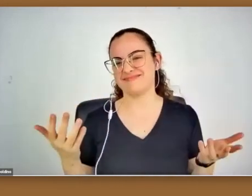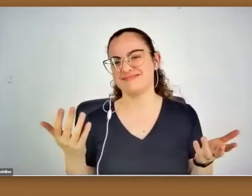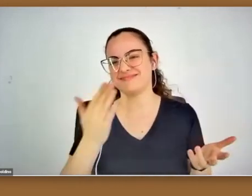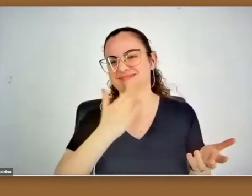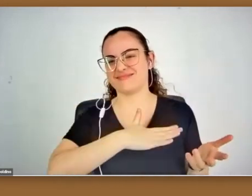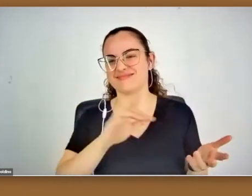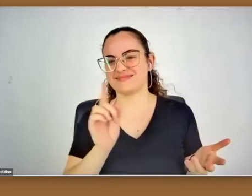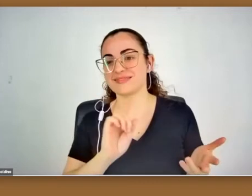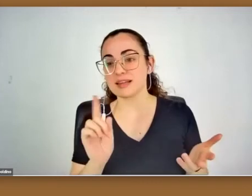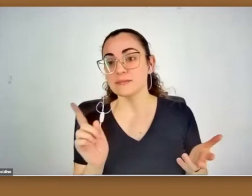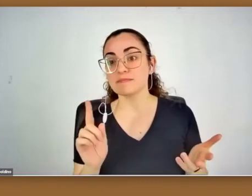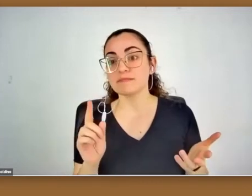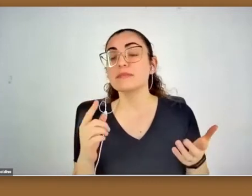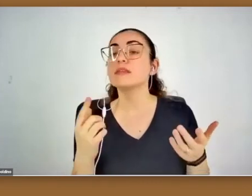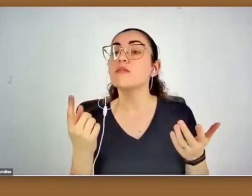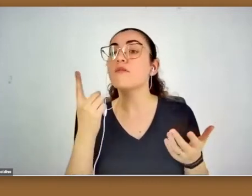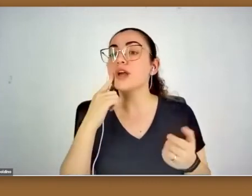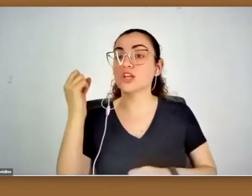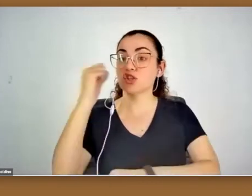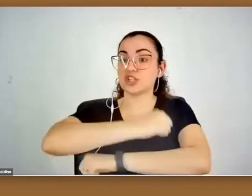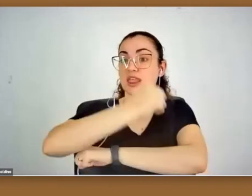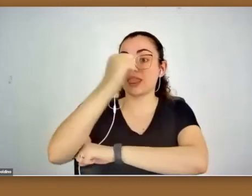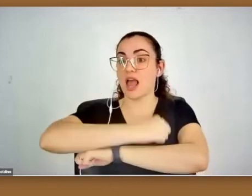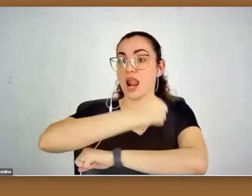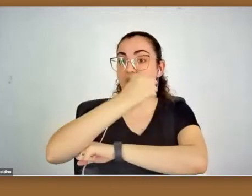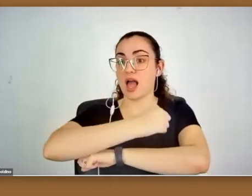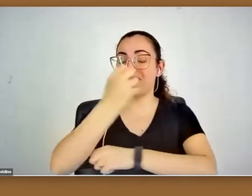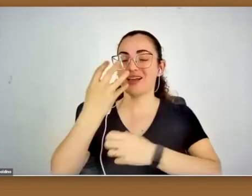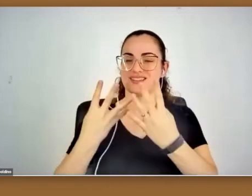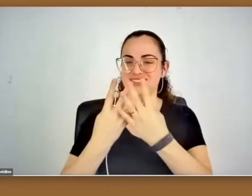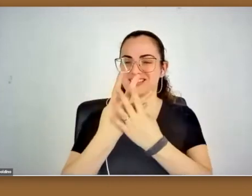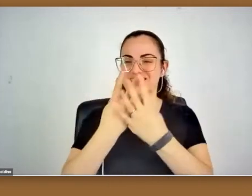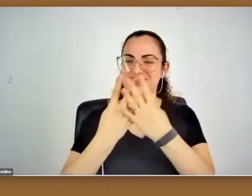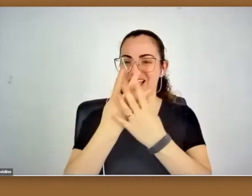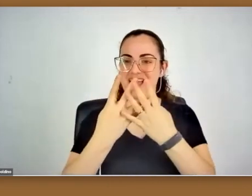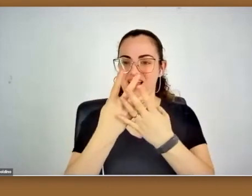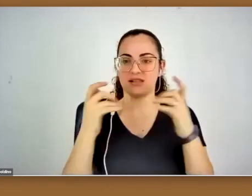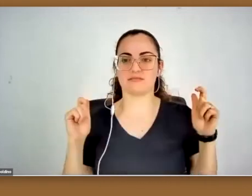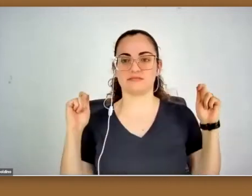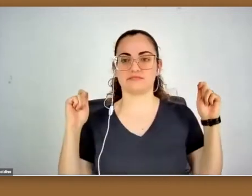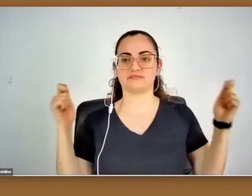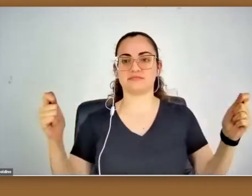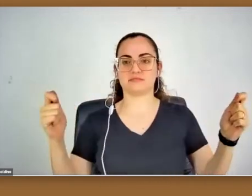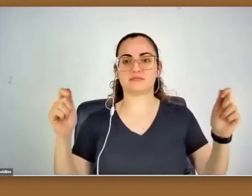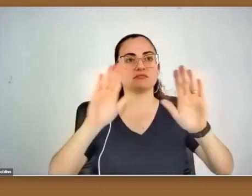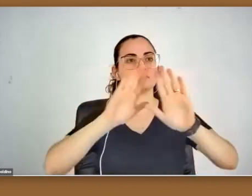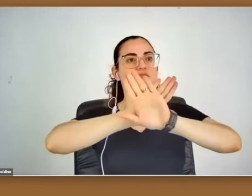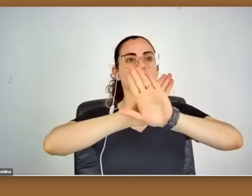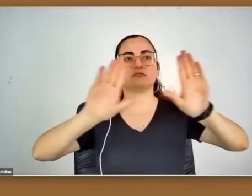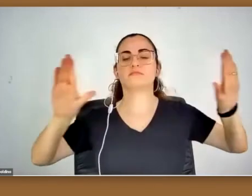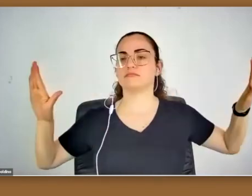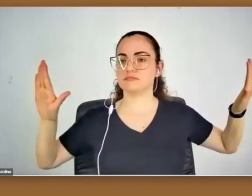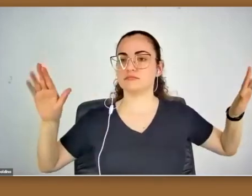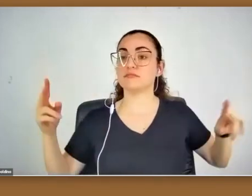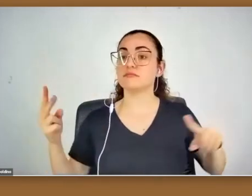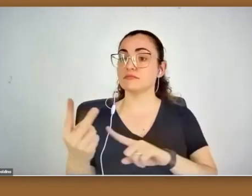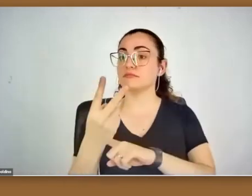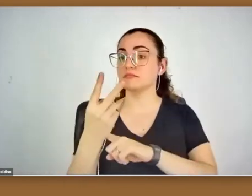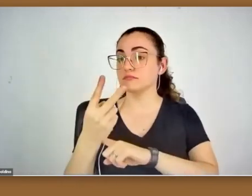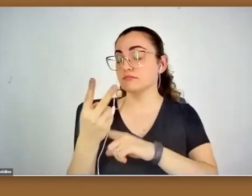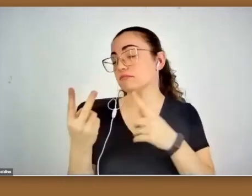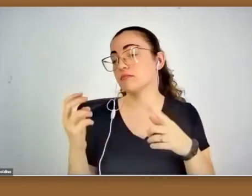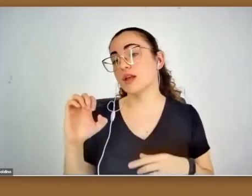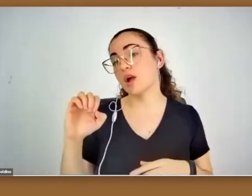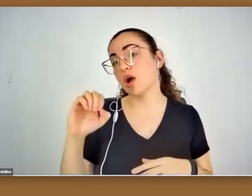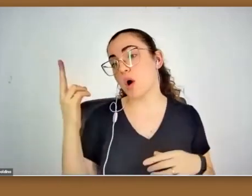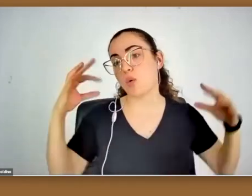né, às vezes a pessoa não gosta. Então, tela para mosquito em janela, né, usar o cortinado é importante